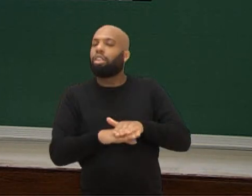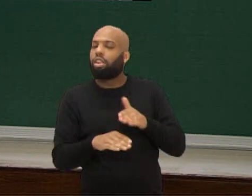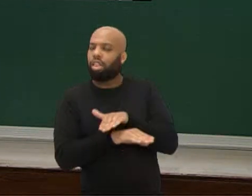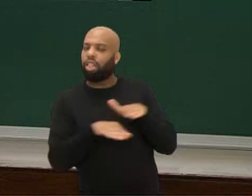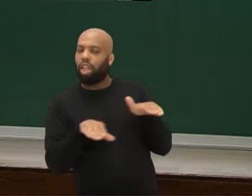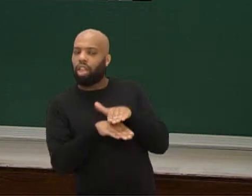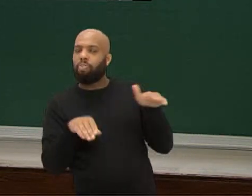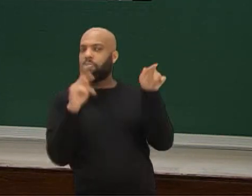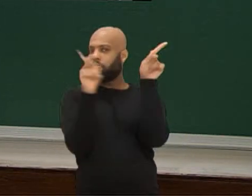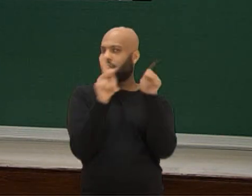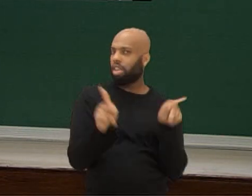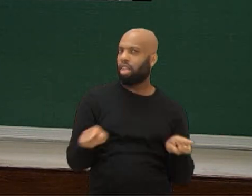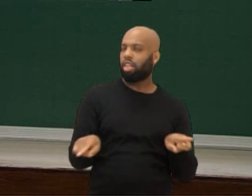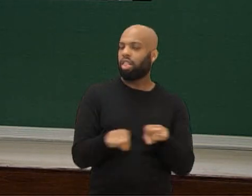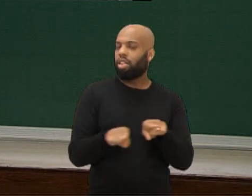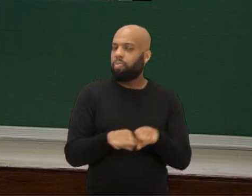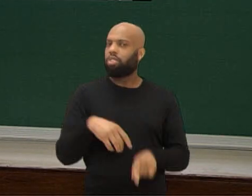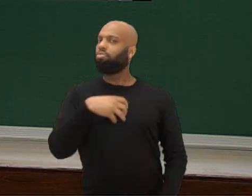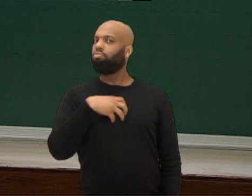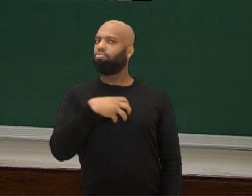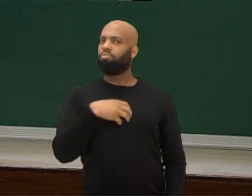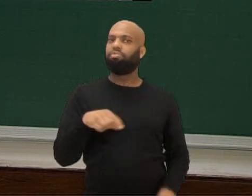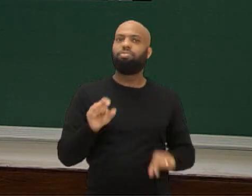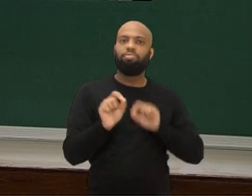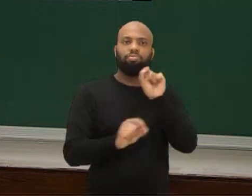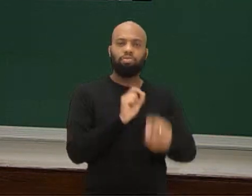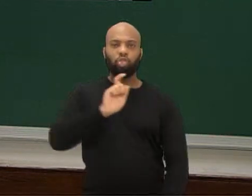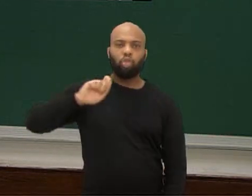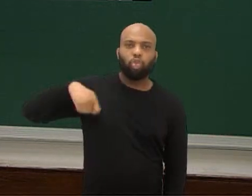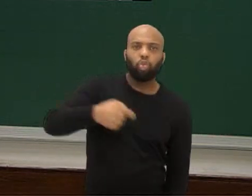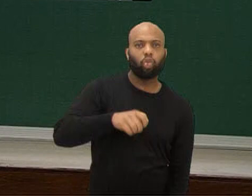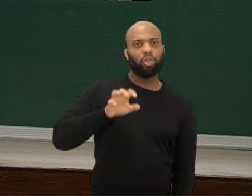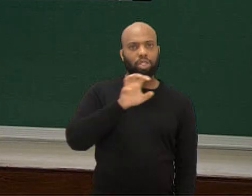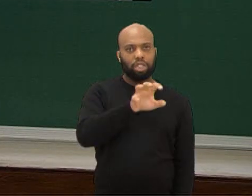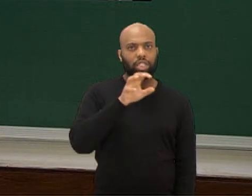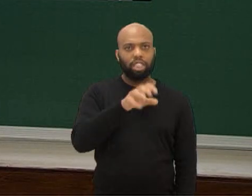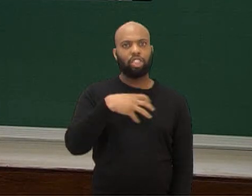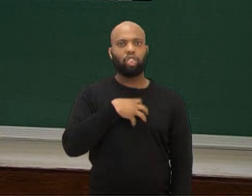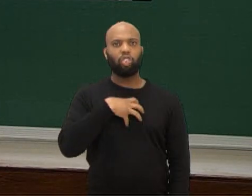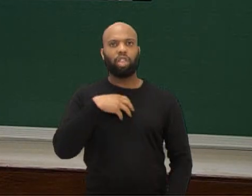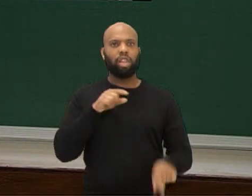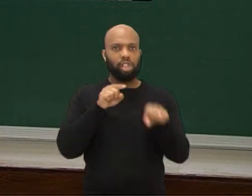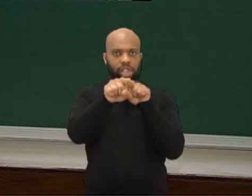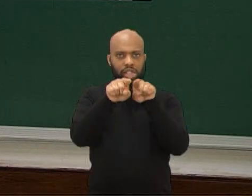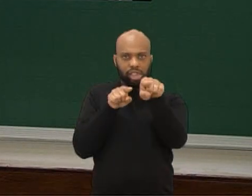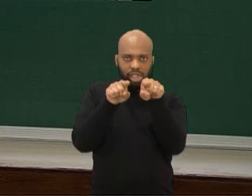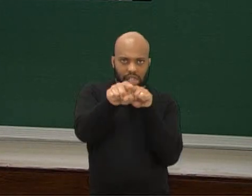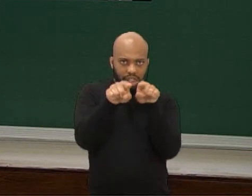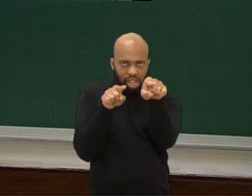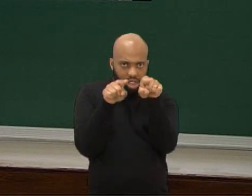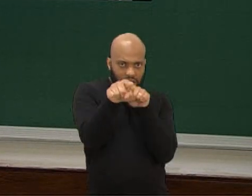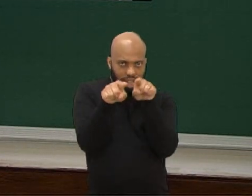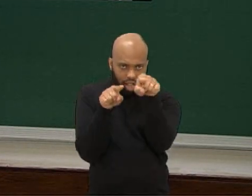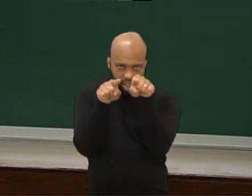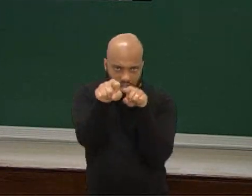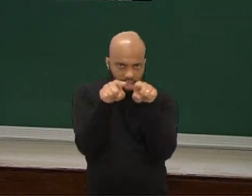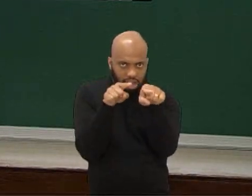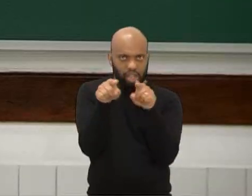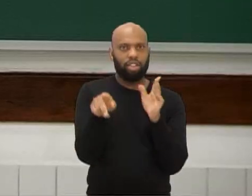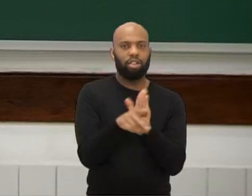tentar apaziguar os ânimos com relação a essa corrida, disputa